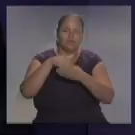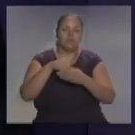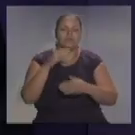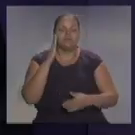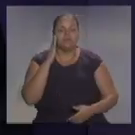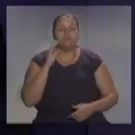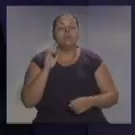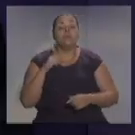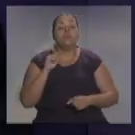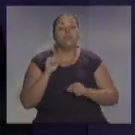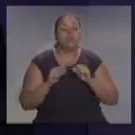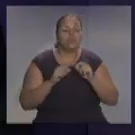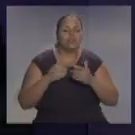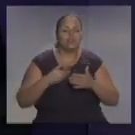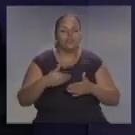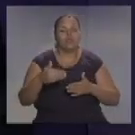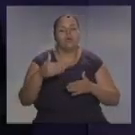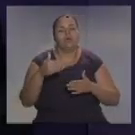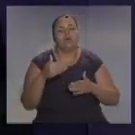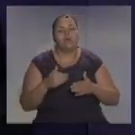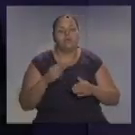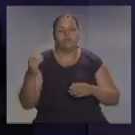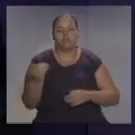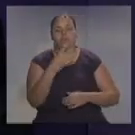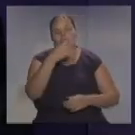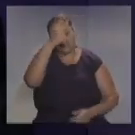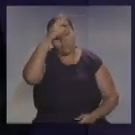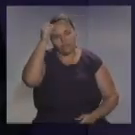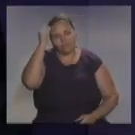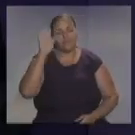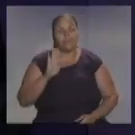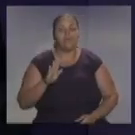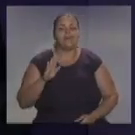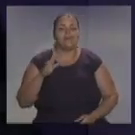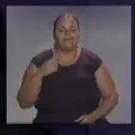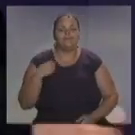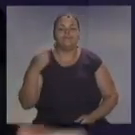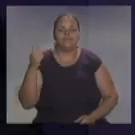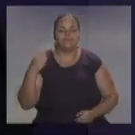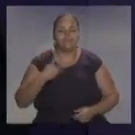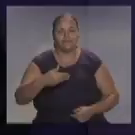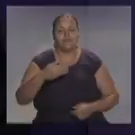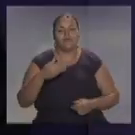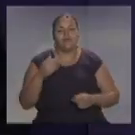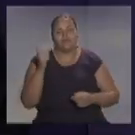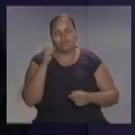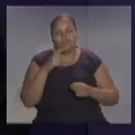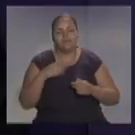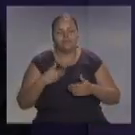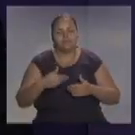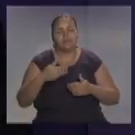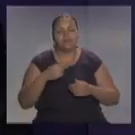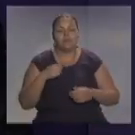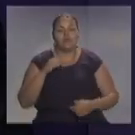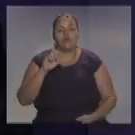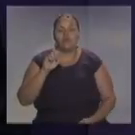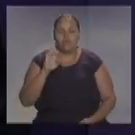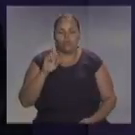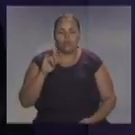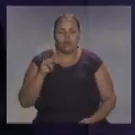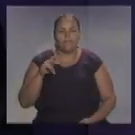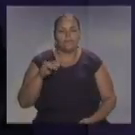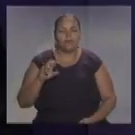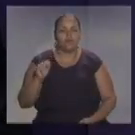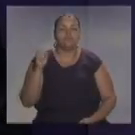a incerteza de quem será o novo gestor da cidade do Rio de Janeiro, mas ele tem um desafio, porque o prefeito Eduardo Paes conseguiu superar todas